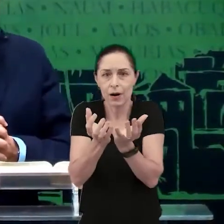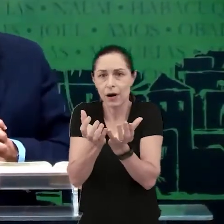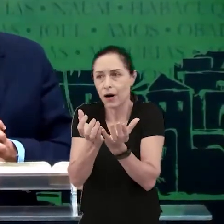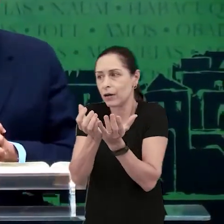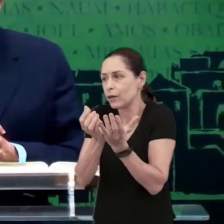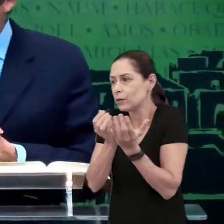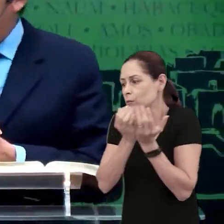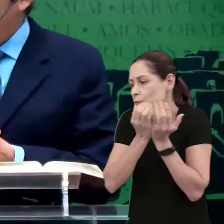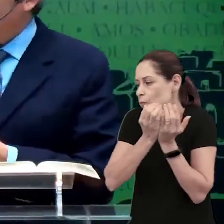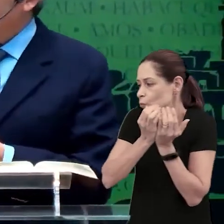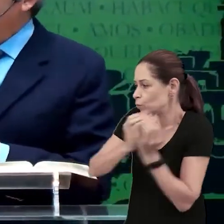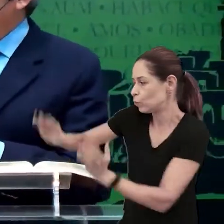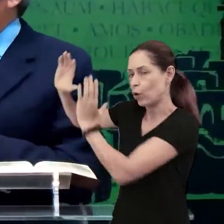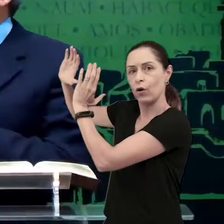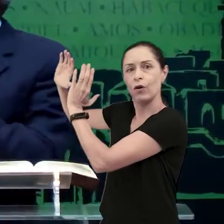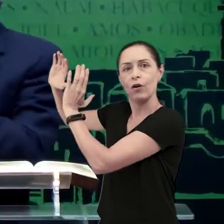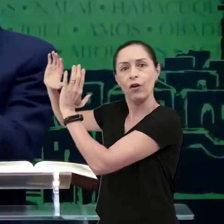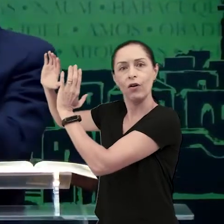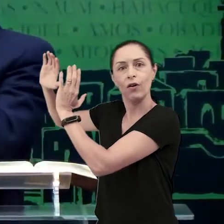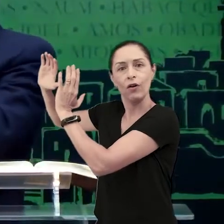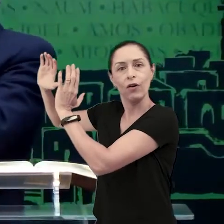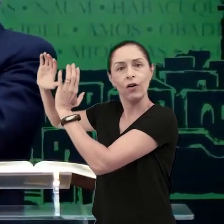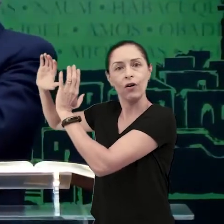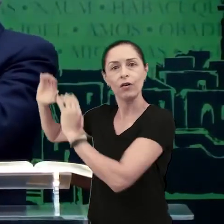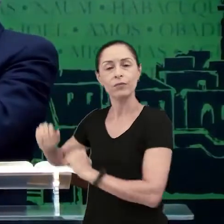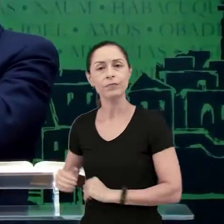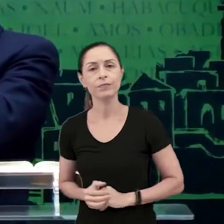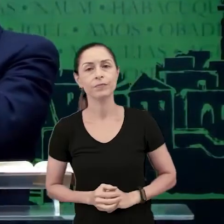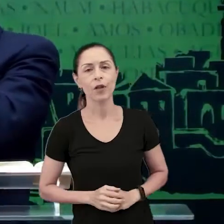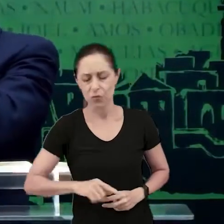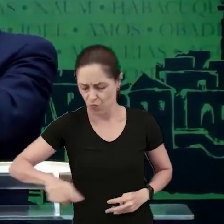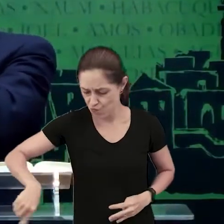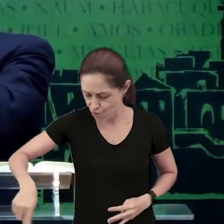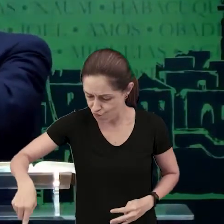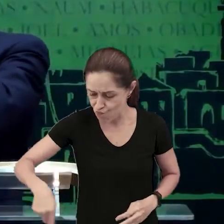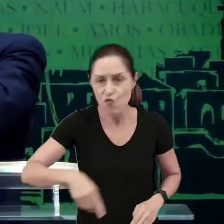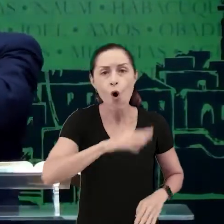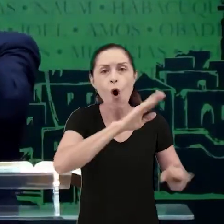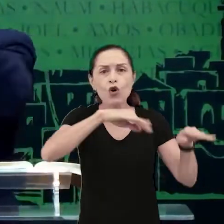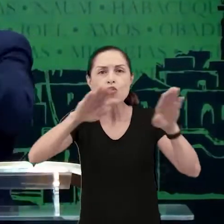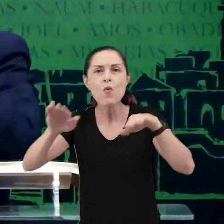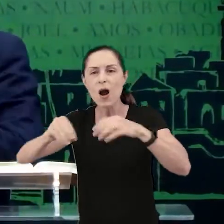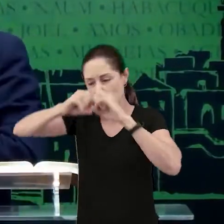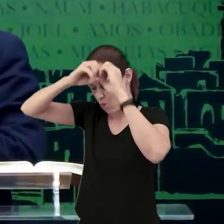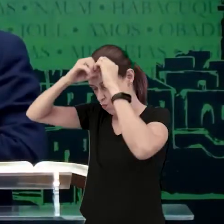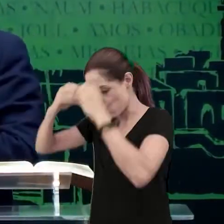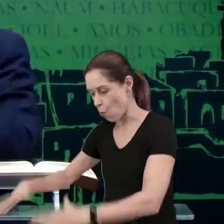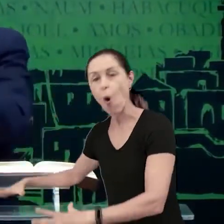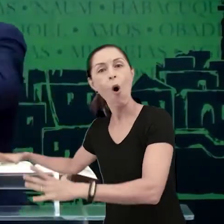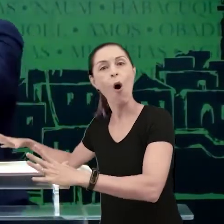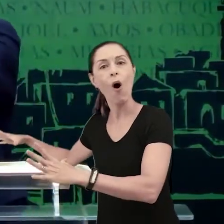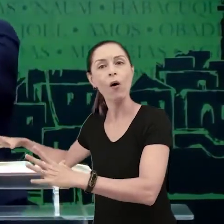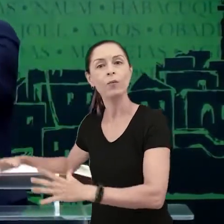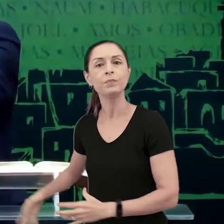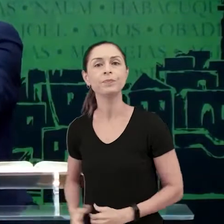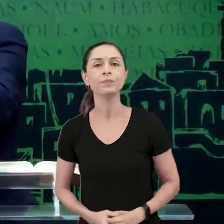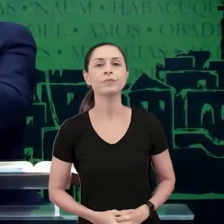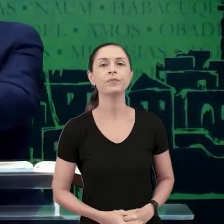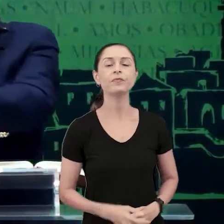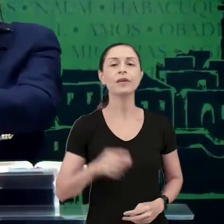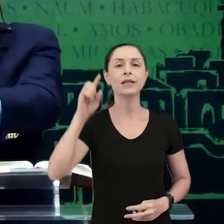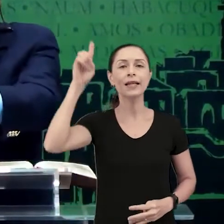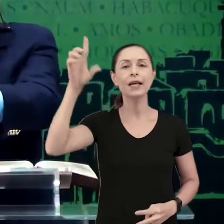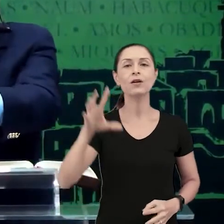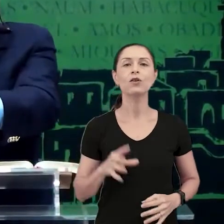Na linguagem bíblica, Deus faz o nosso pecado como uma névoa e o desfaz. Deus pega o nosso